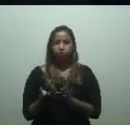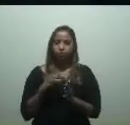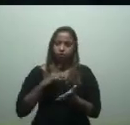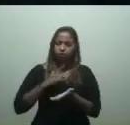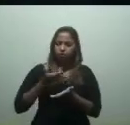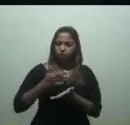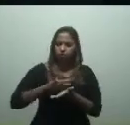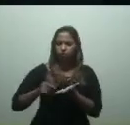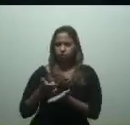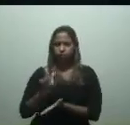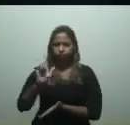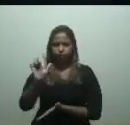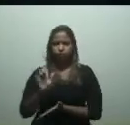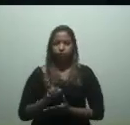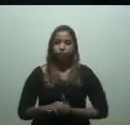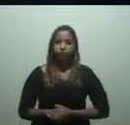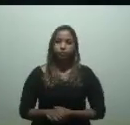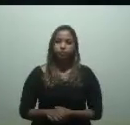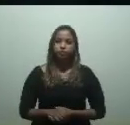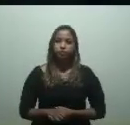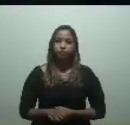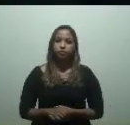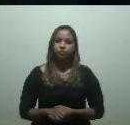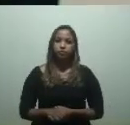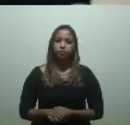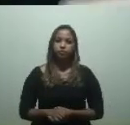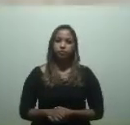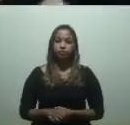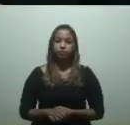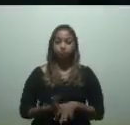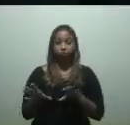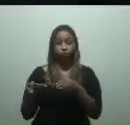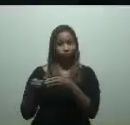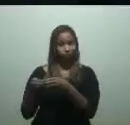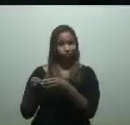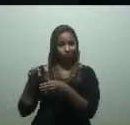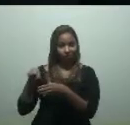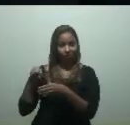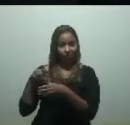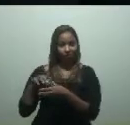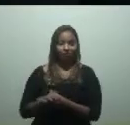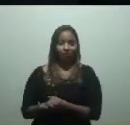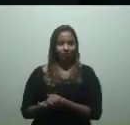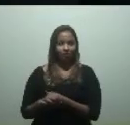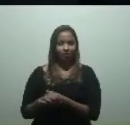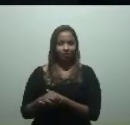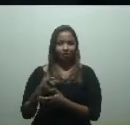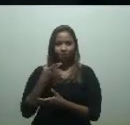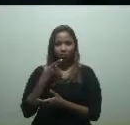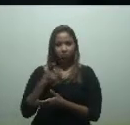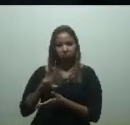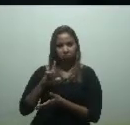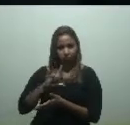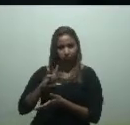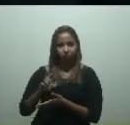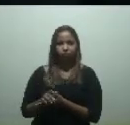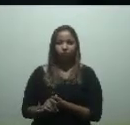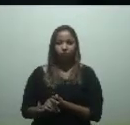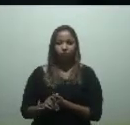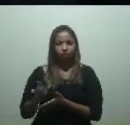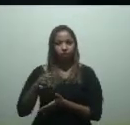outras providências. A comissão mencionada anteriormente